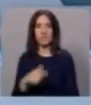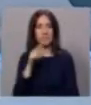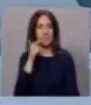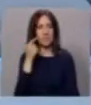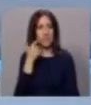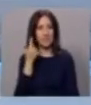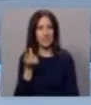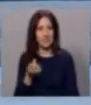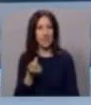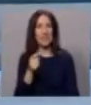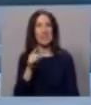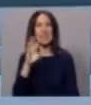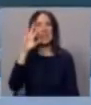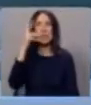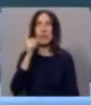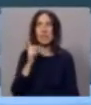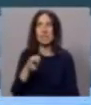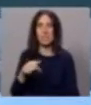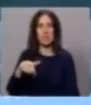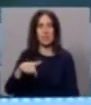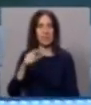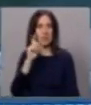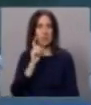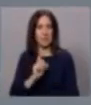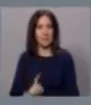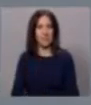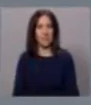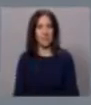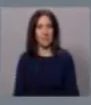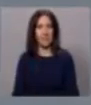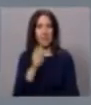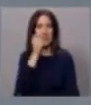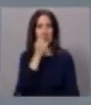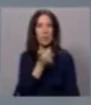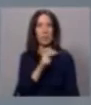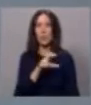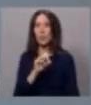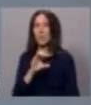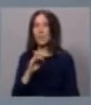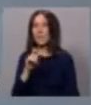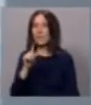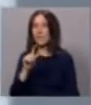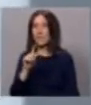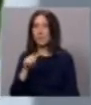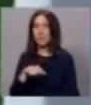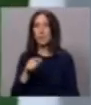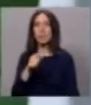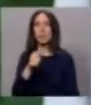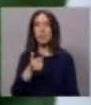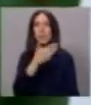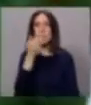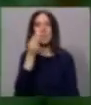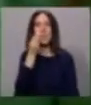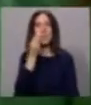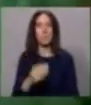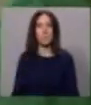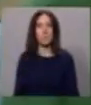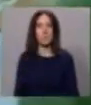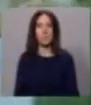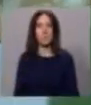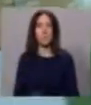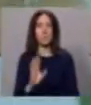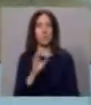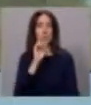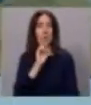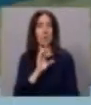Vamos ver o que é que o tempo nos reserva para o dia de hoje. Bruno Café, bom dia. Como é que vai estar então? Olá, bom dia, Carla. É um dia com períodos de